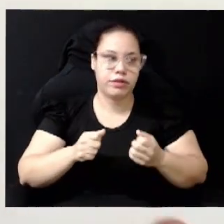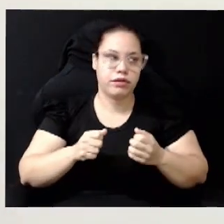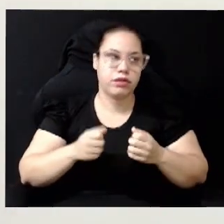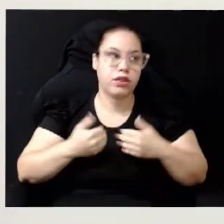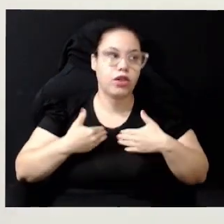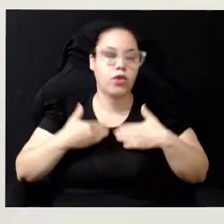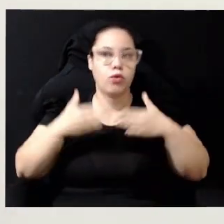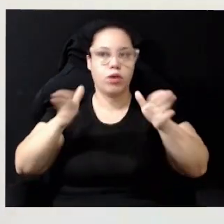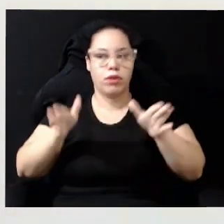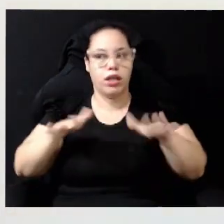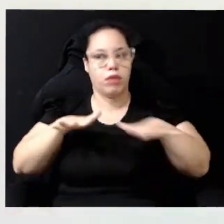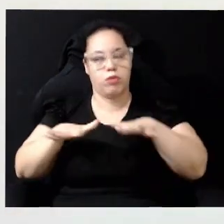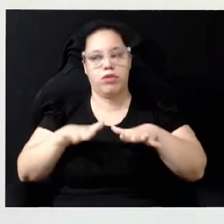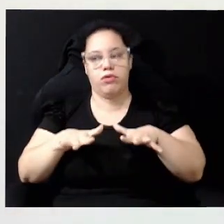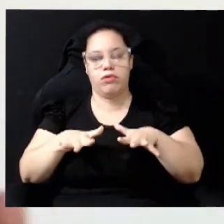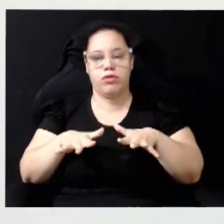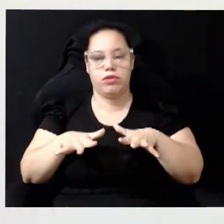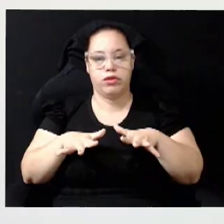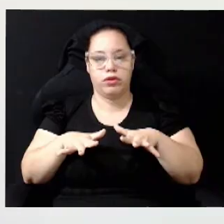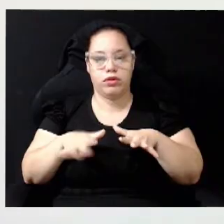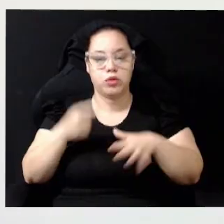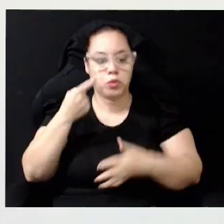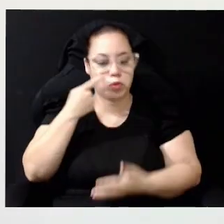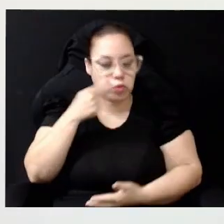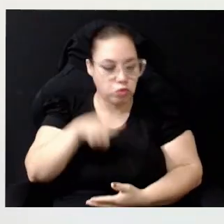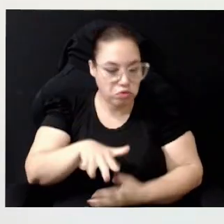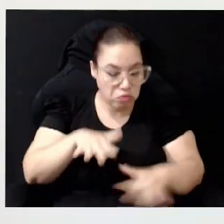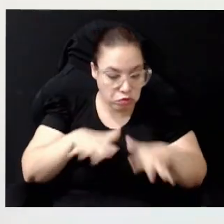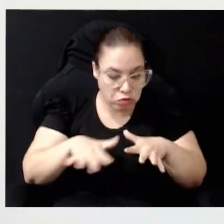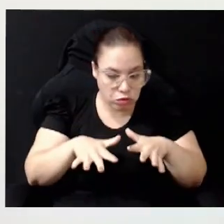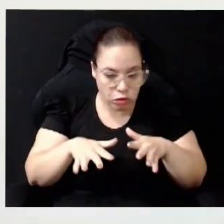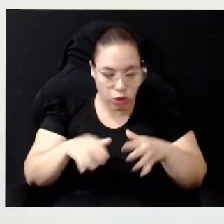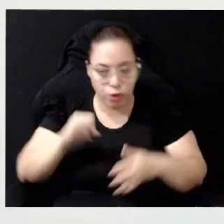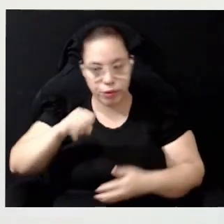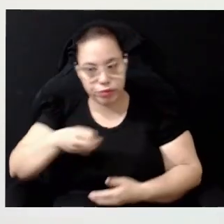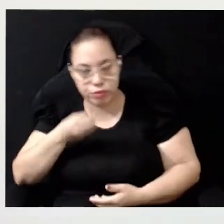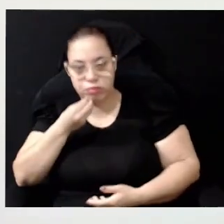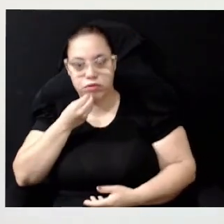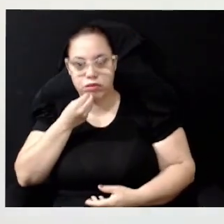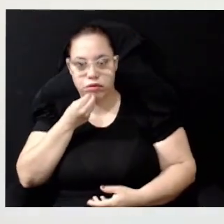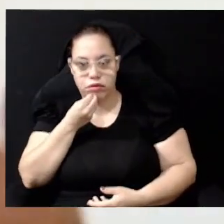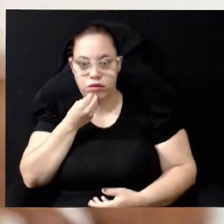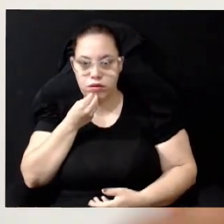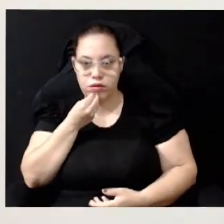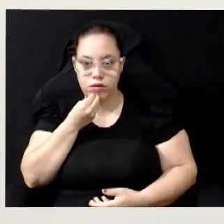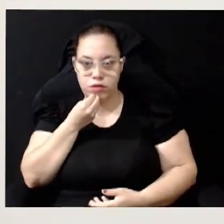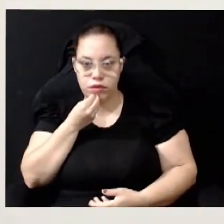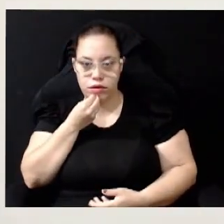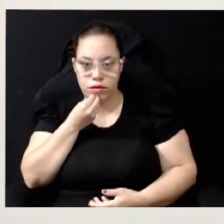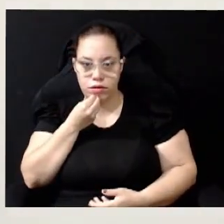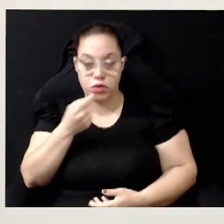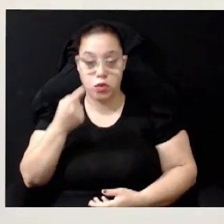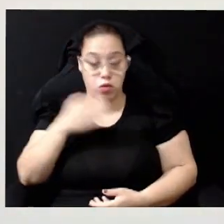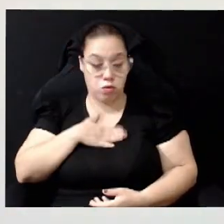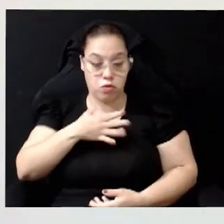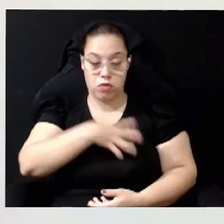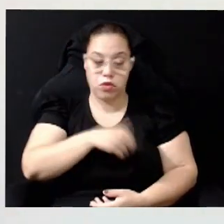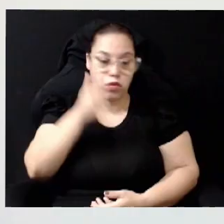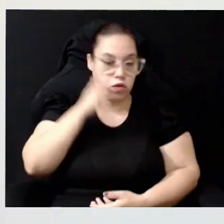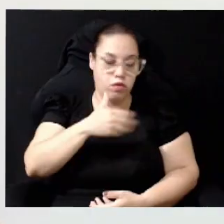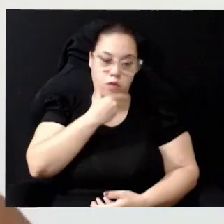a esse momento. Eu vou olhar para esse momento como uma oportunidade para que meu filho, né, ou minha